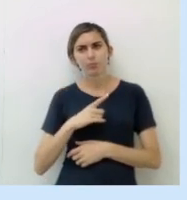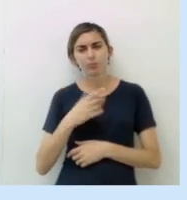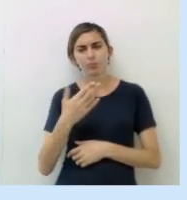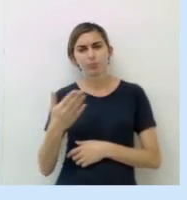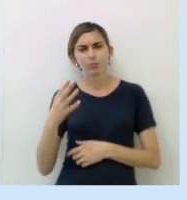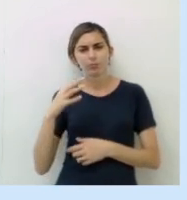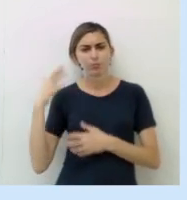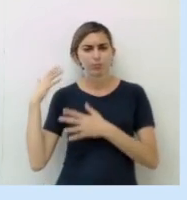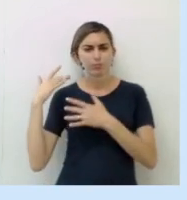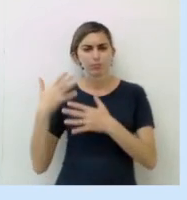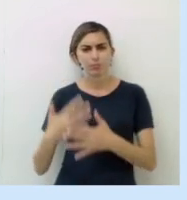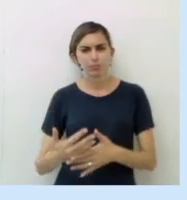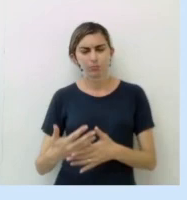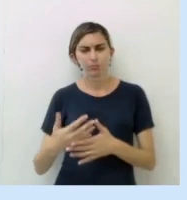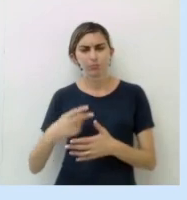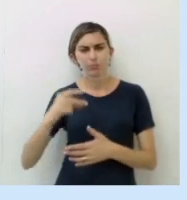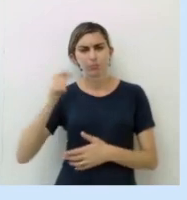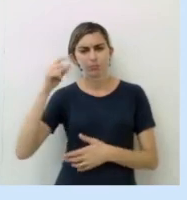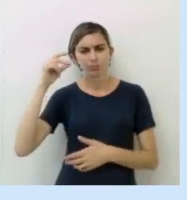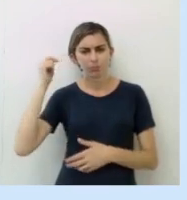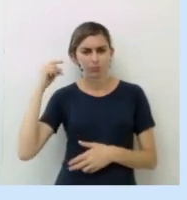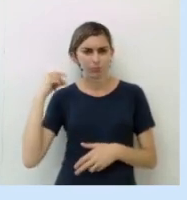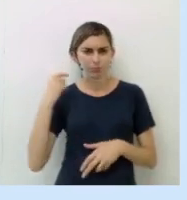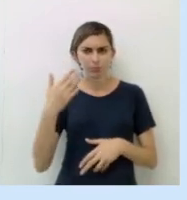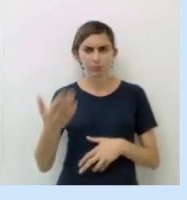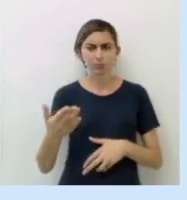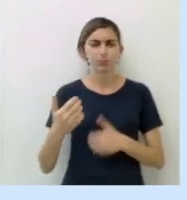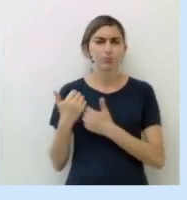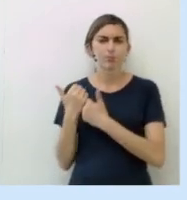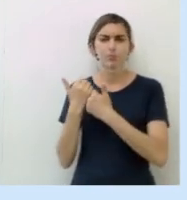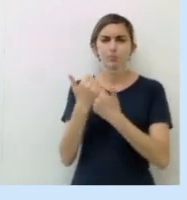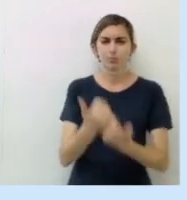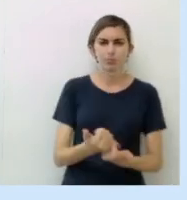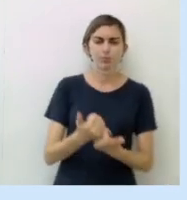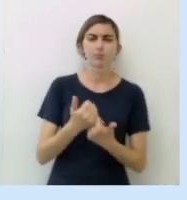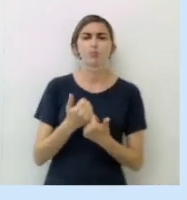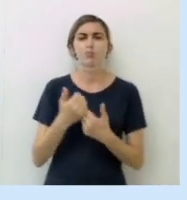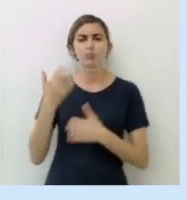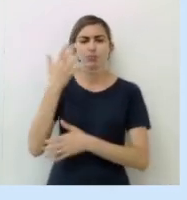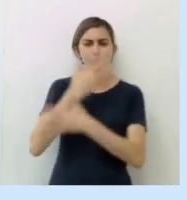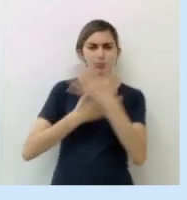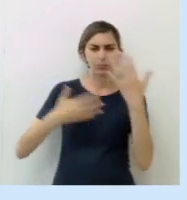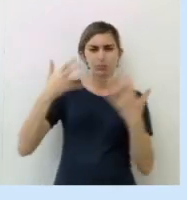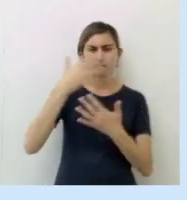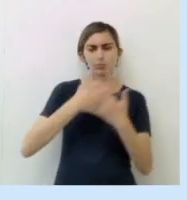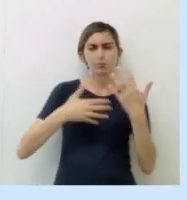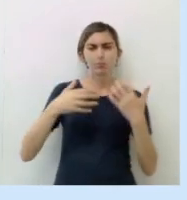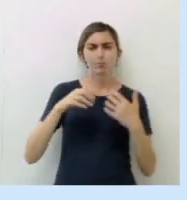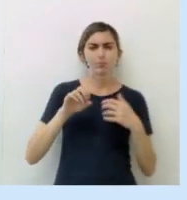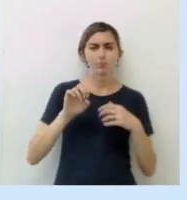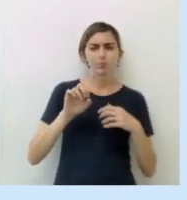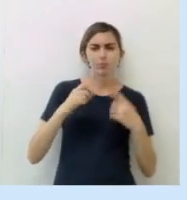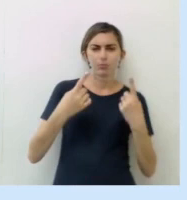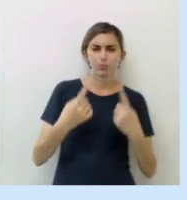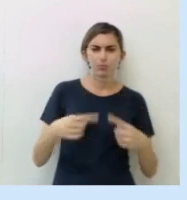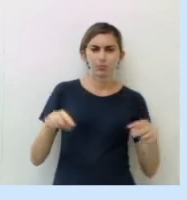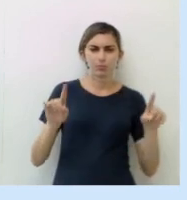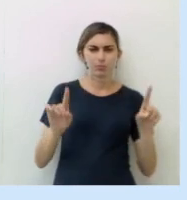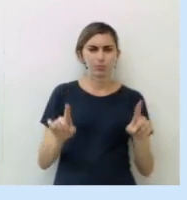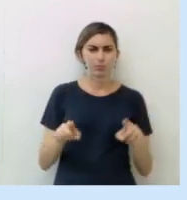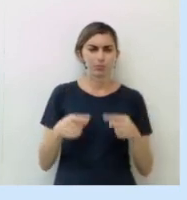cultuado desde tempos da antiguidade, era representado pelo canto, o eu lírico, a